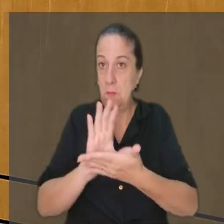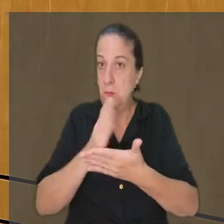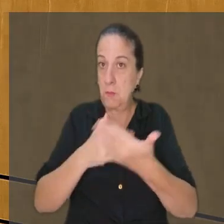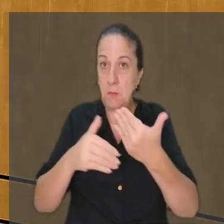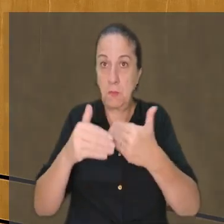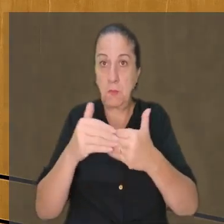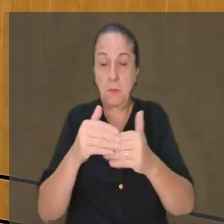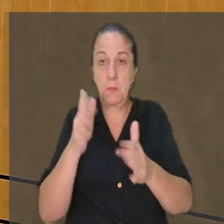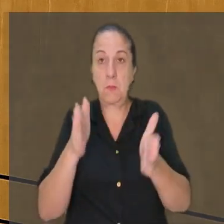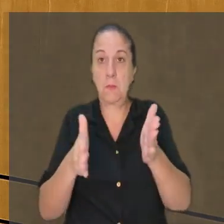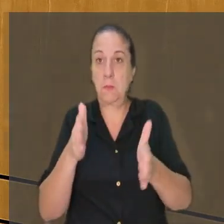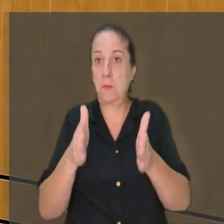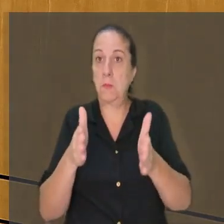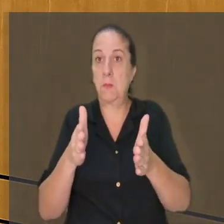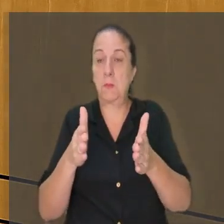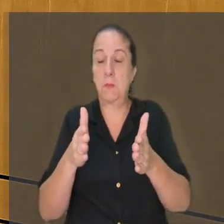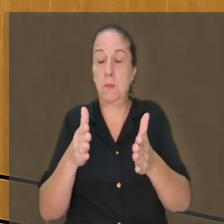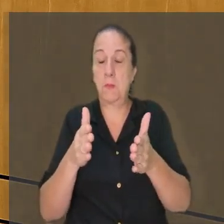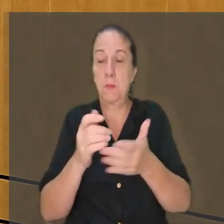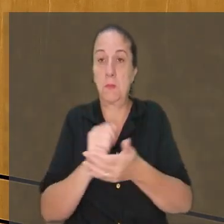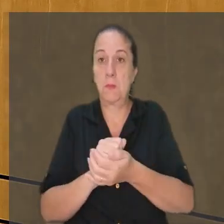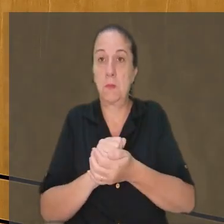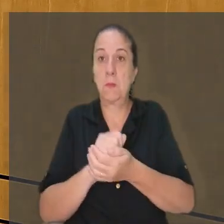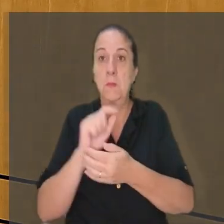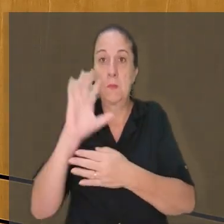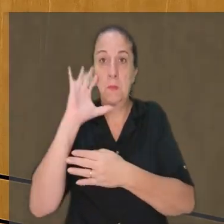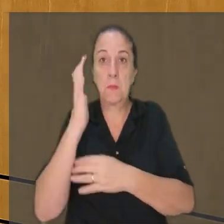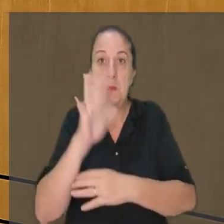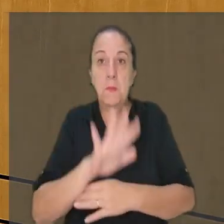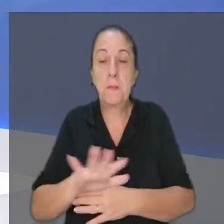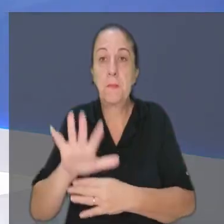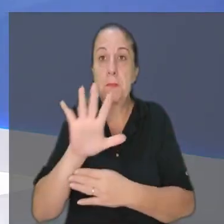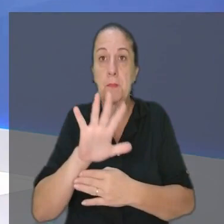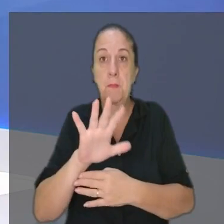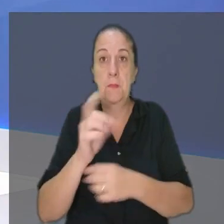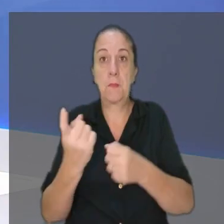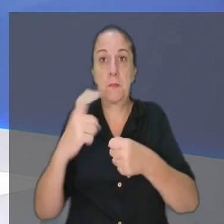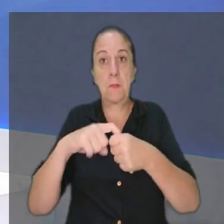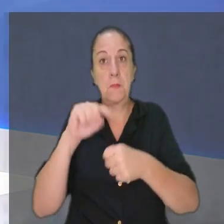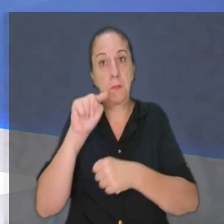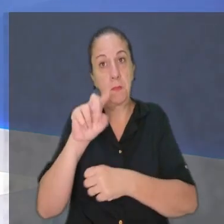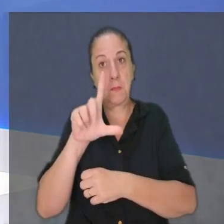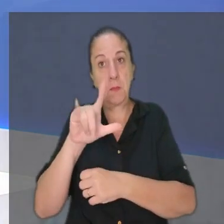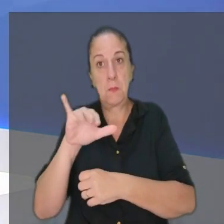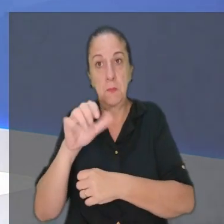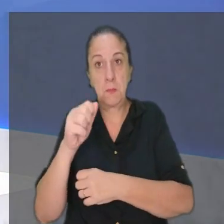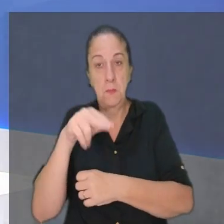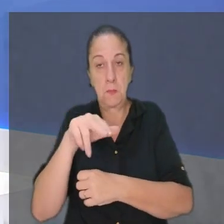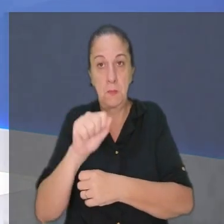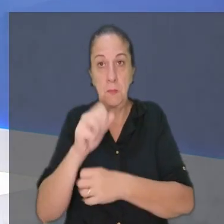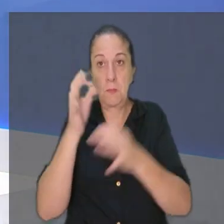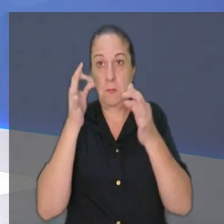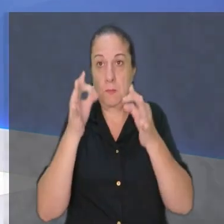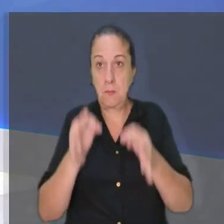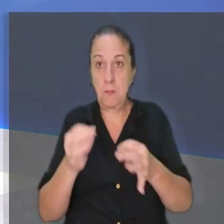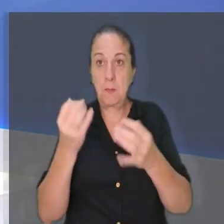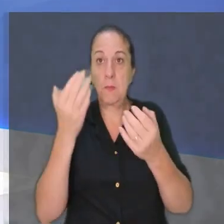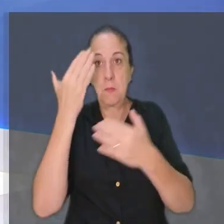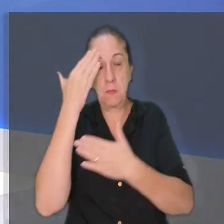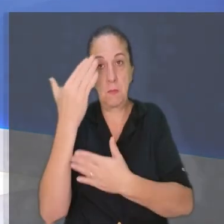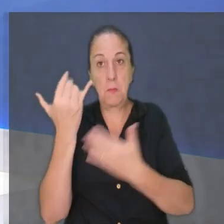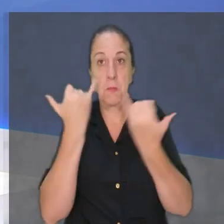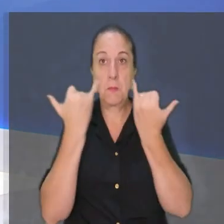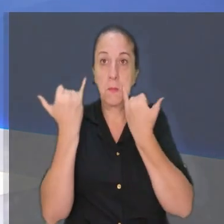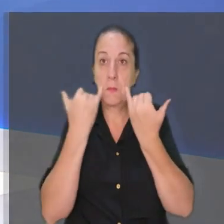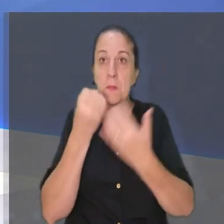substitutiva, referente a todo o período de estabilidade provisória. A decisão foi unânime. Volto com você, Luana. Tá certo, Rafael.